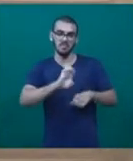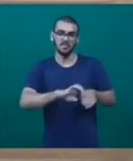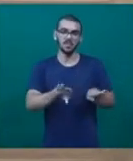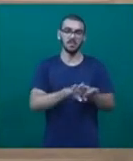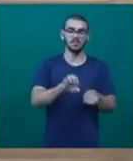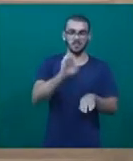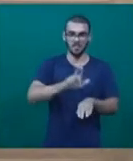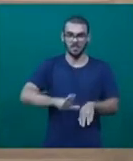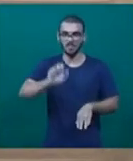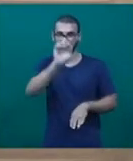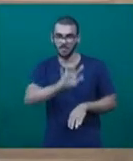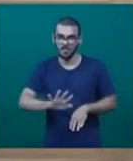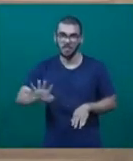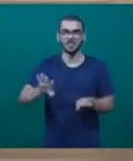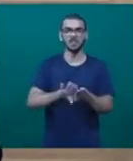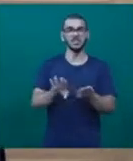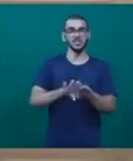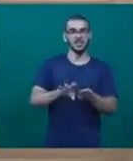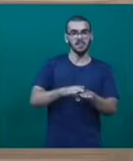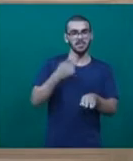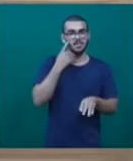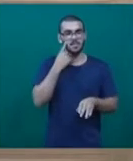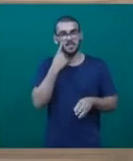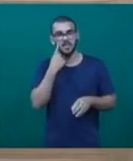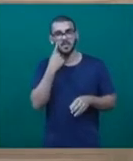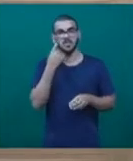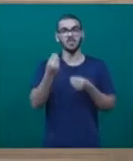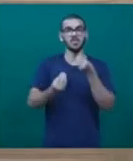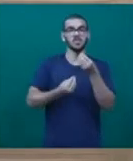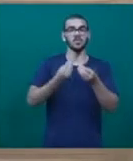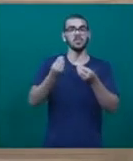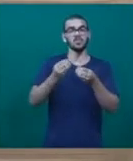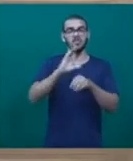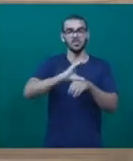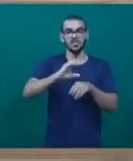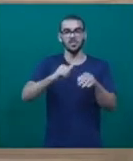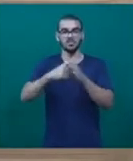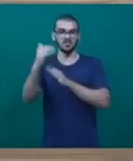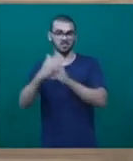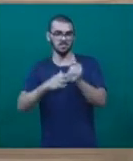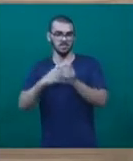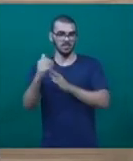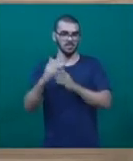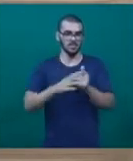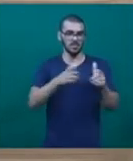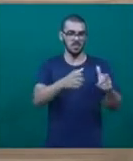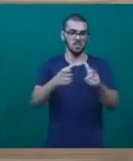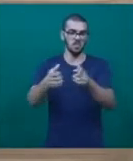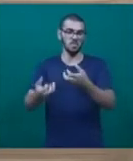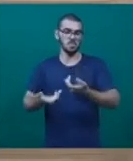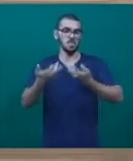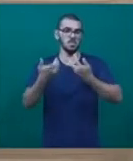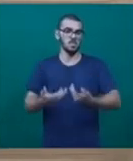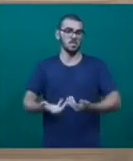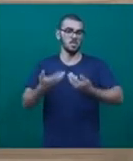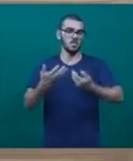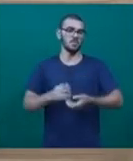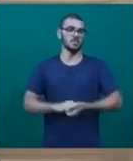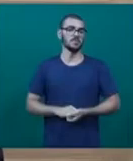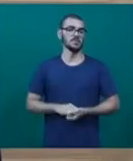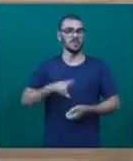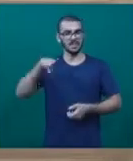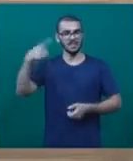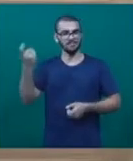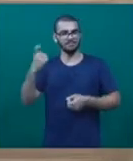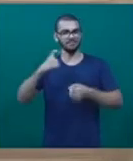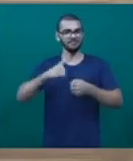para Uberlândia Região. E mais, uma reportagem sobre os cursos oferecidos de graça no Centro Profissionalizante lá do Planalto. É em um